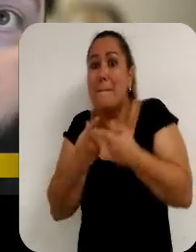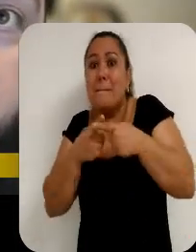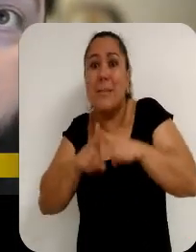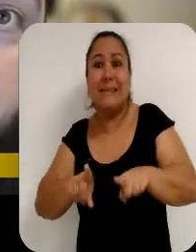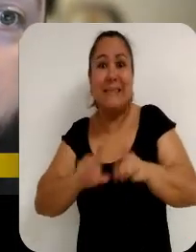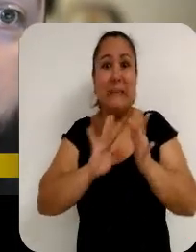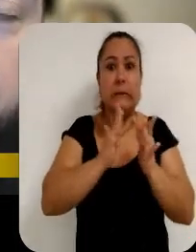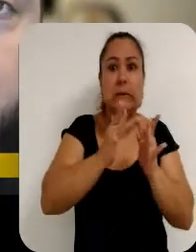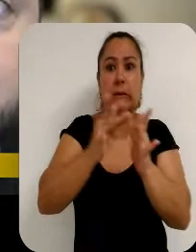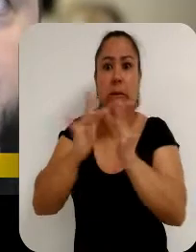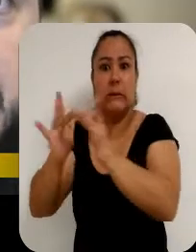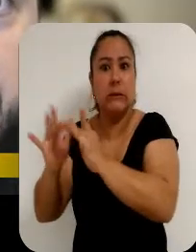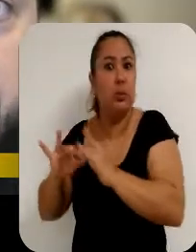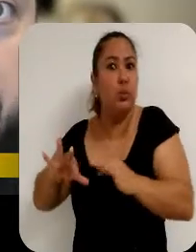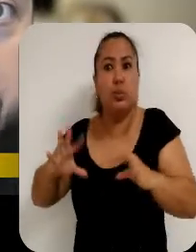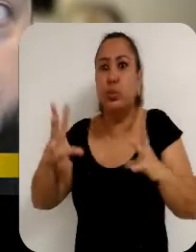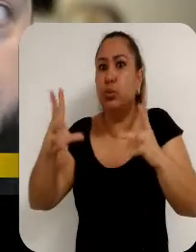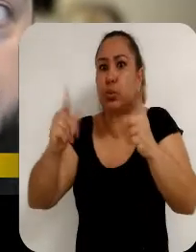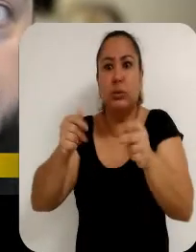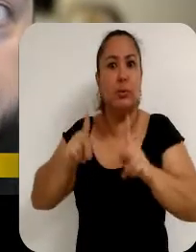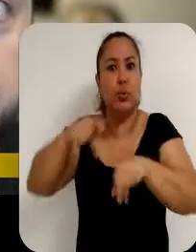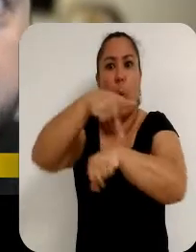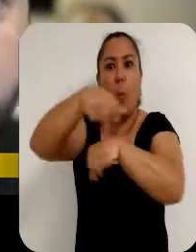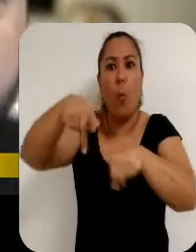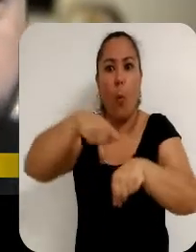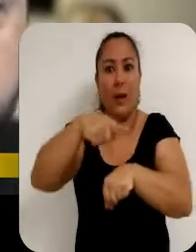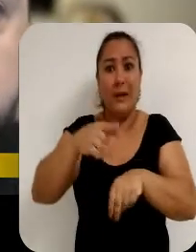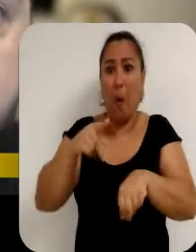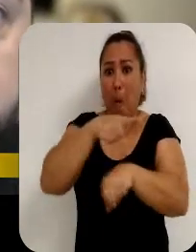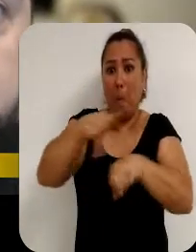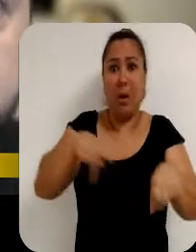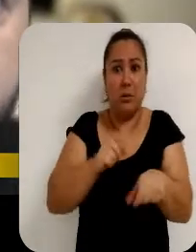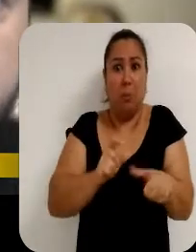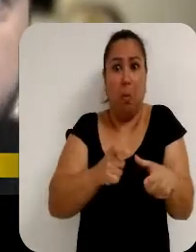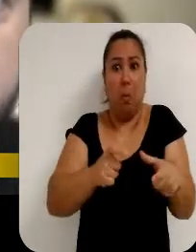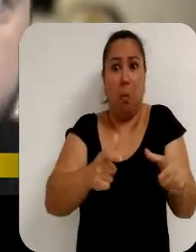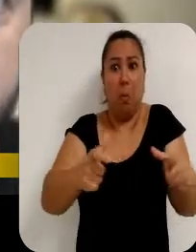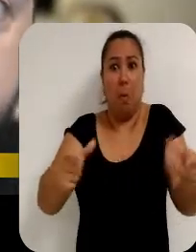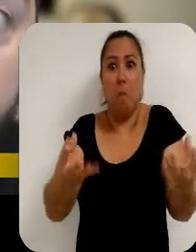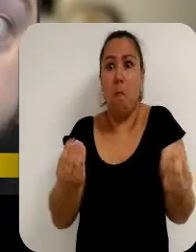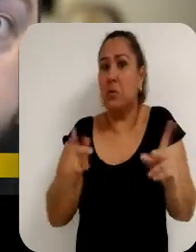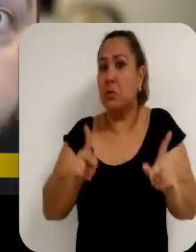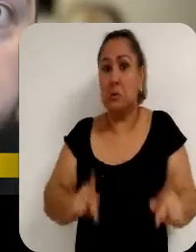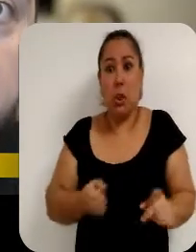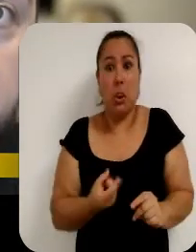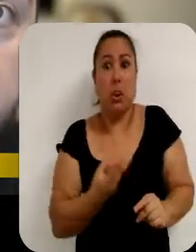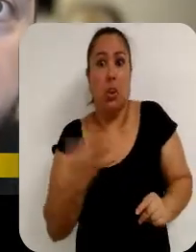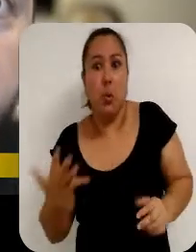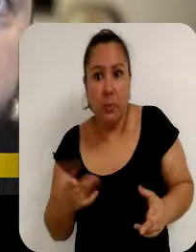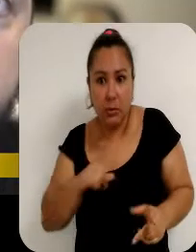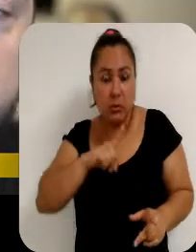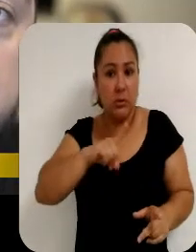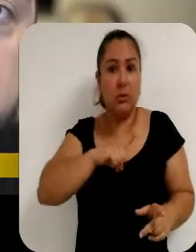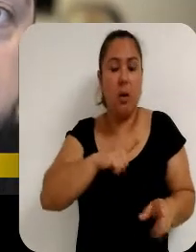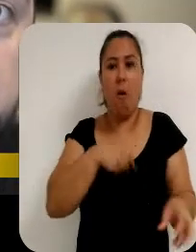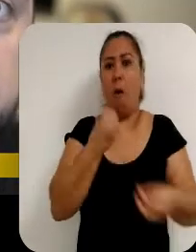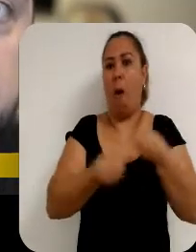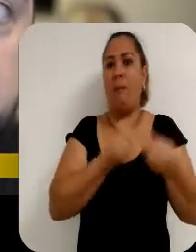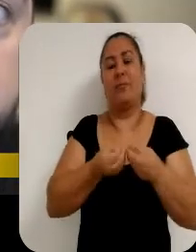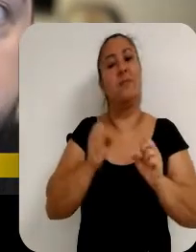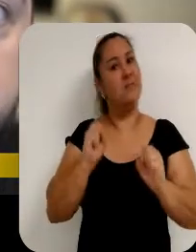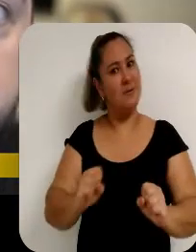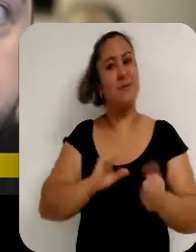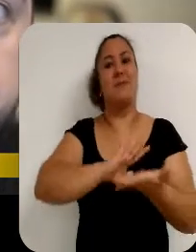país, e o país é mais populoso hoje, em números totais, ele pode matar o mesmo número